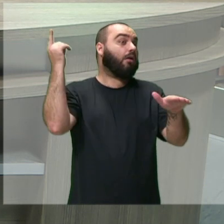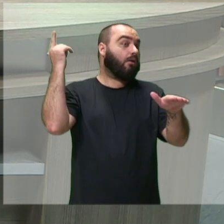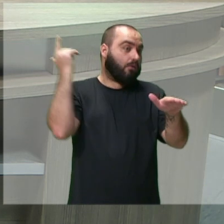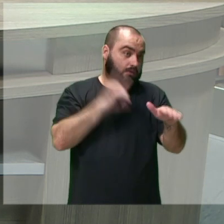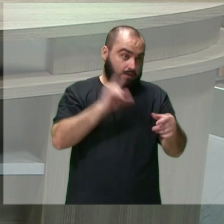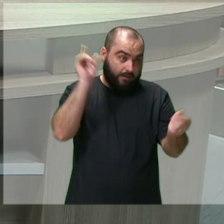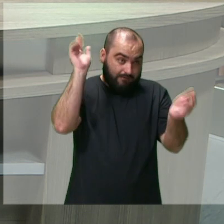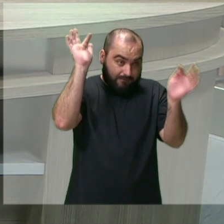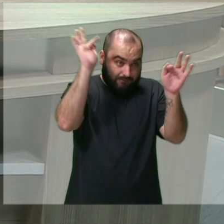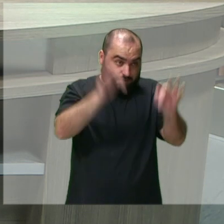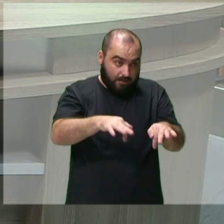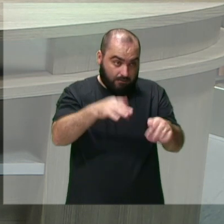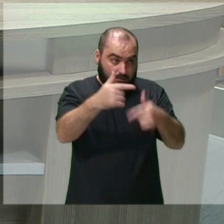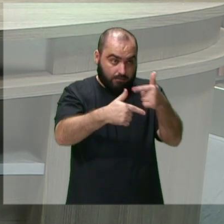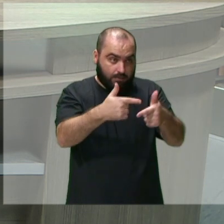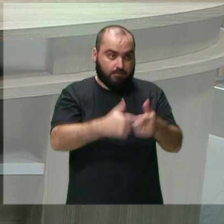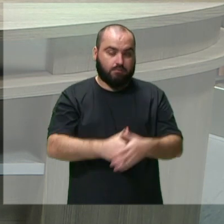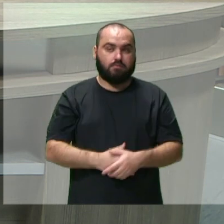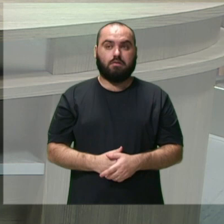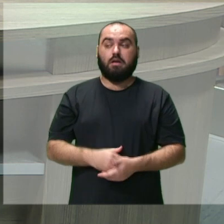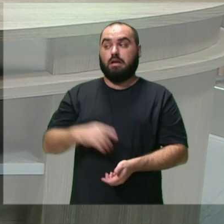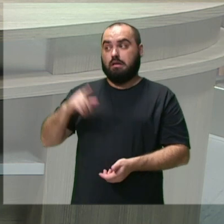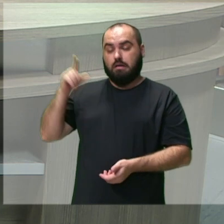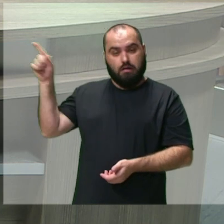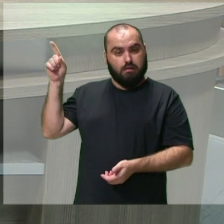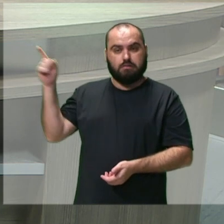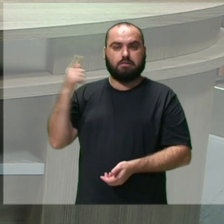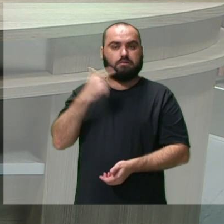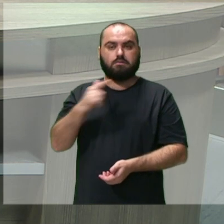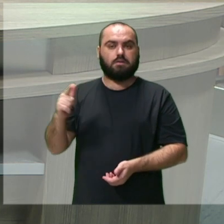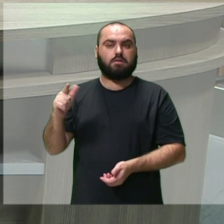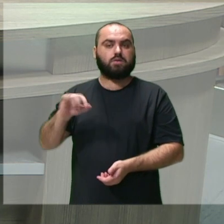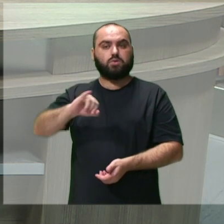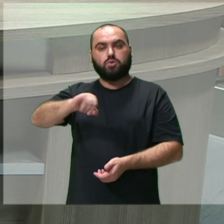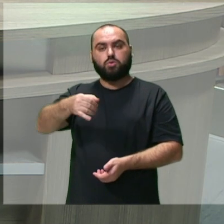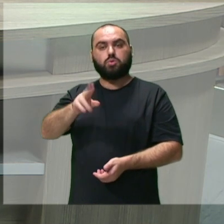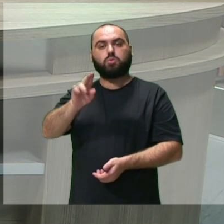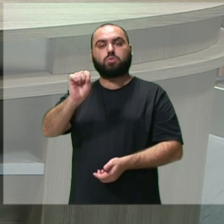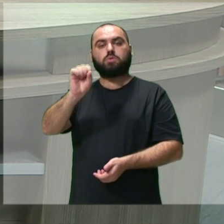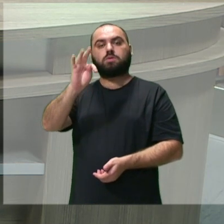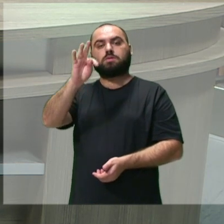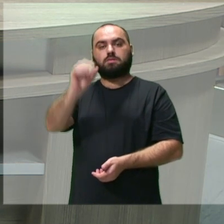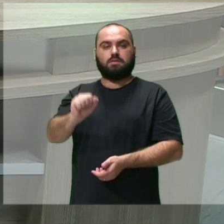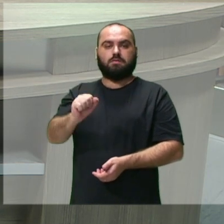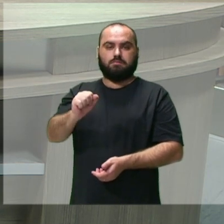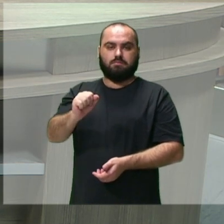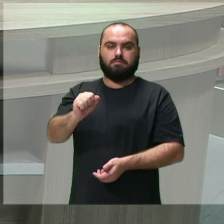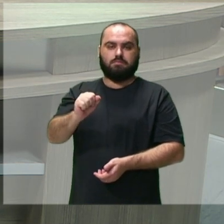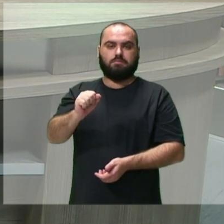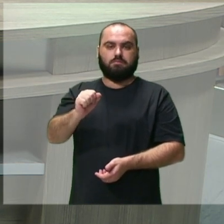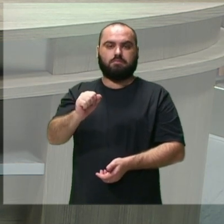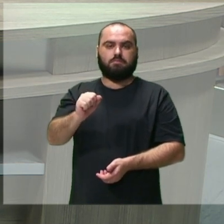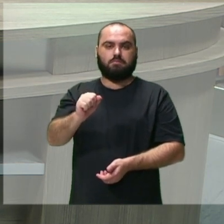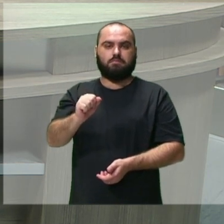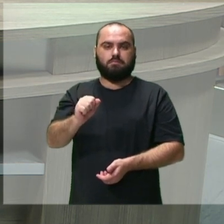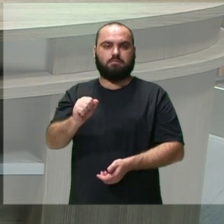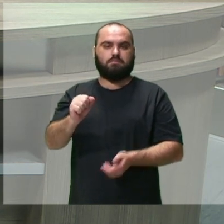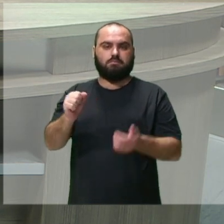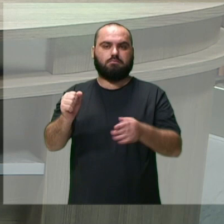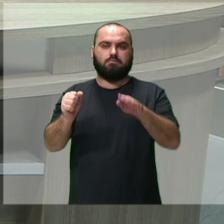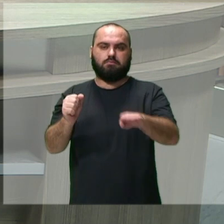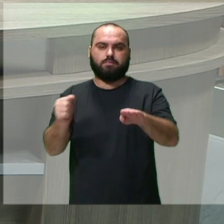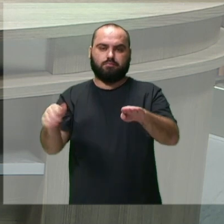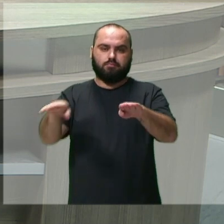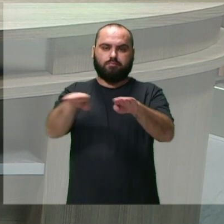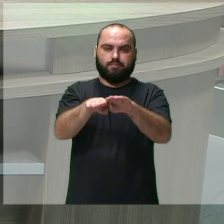vê, não houve sobreposição de cor, houve justaposição. né? Uma colocada ao lado, justo aposta.